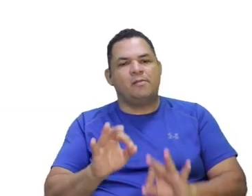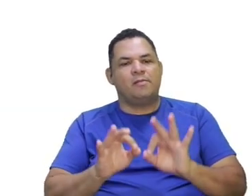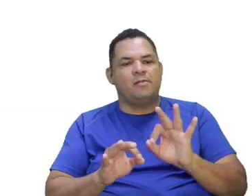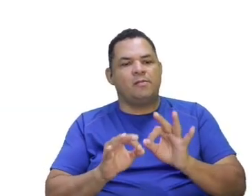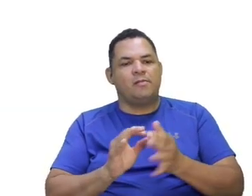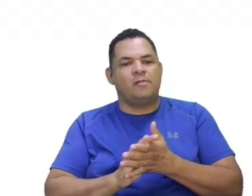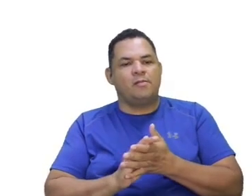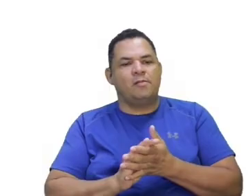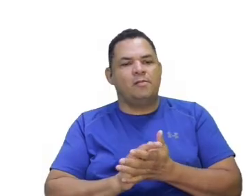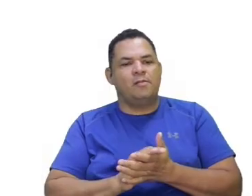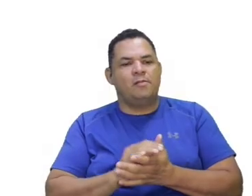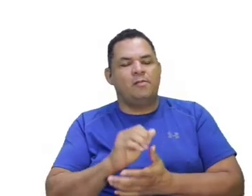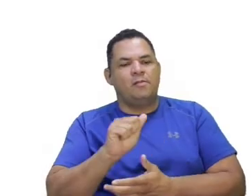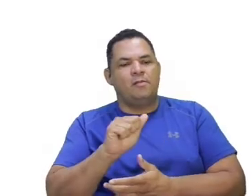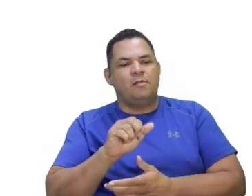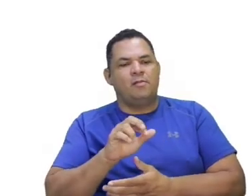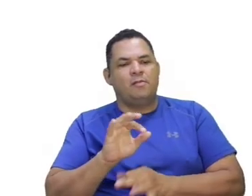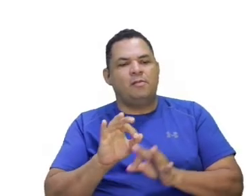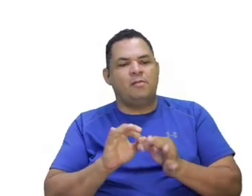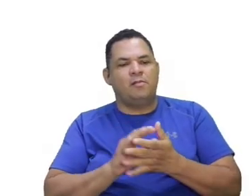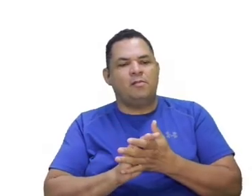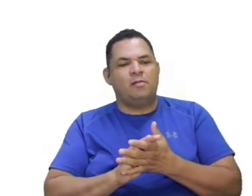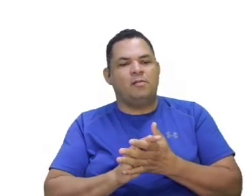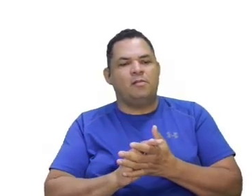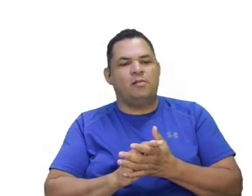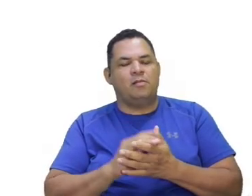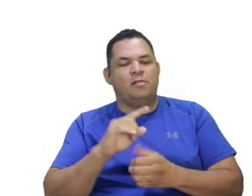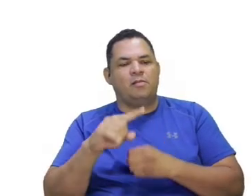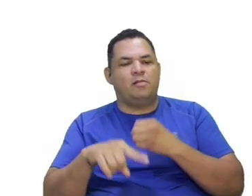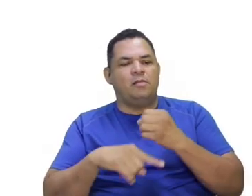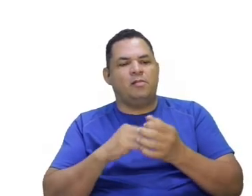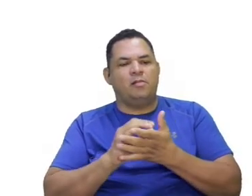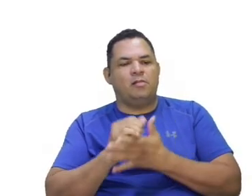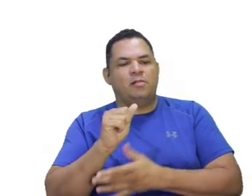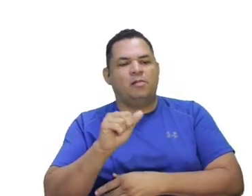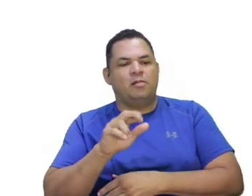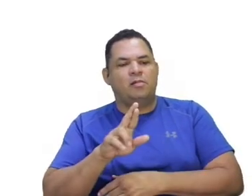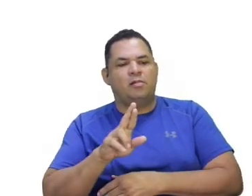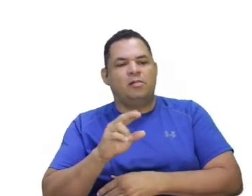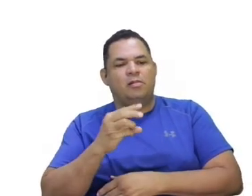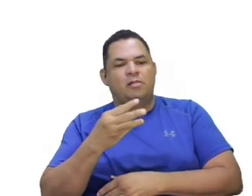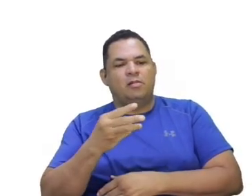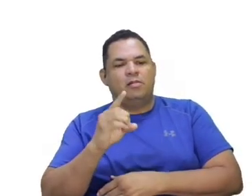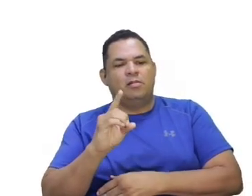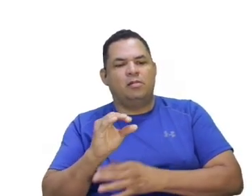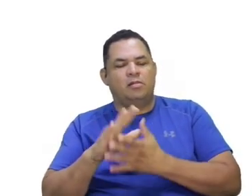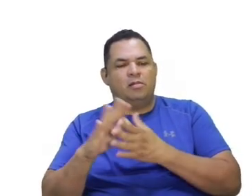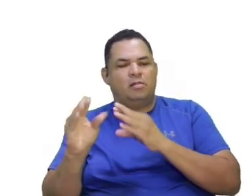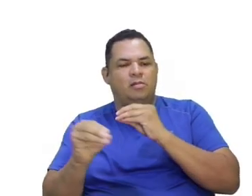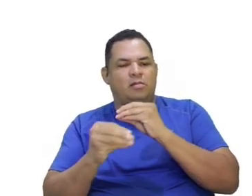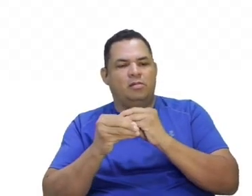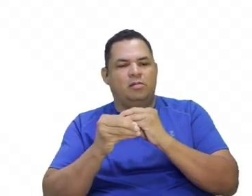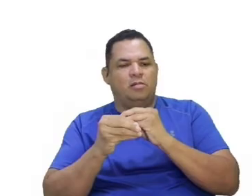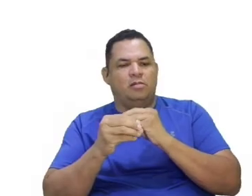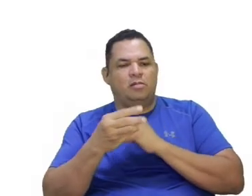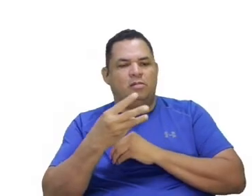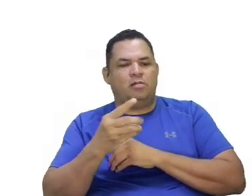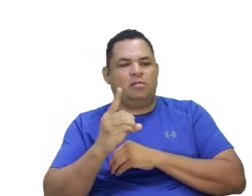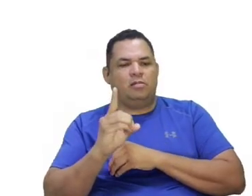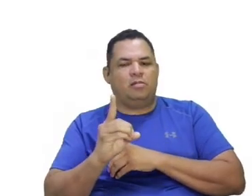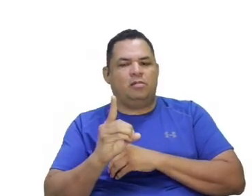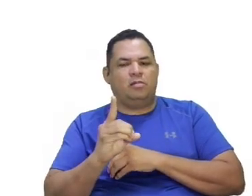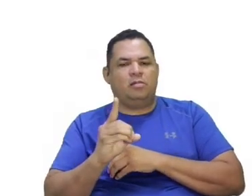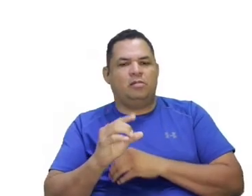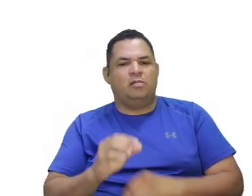configuração dele, semelhante à do nosso átomo de argônio, com a adição do subnível